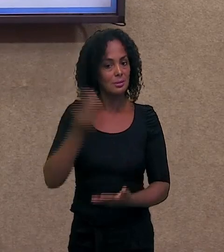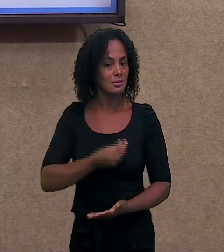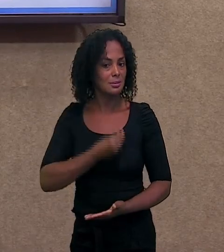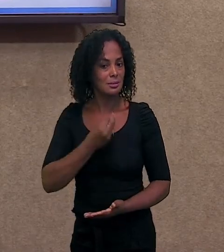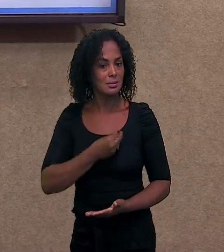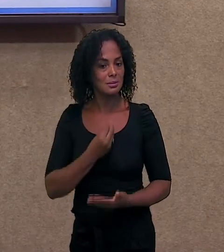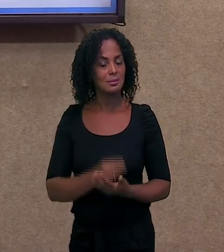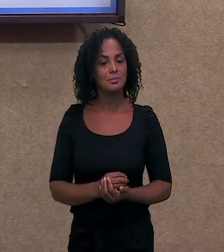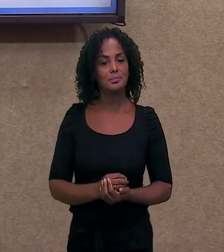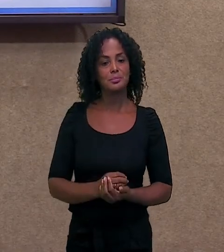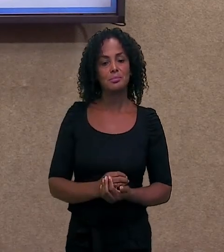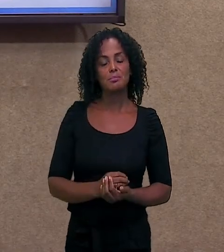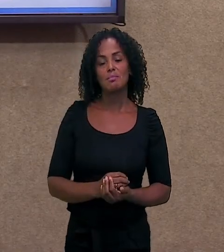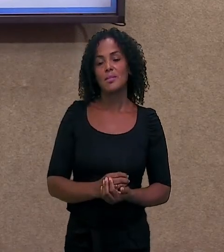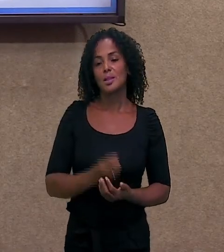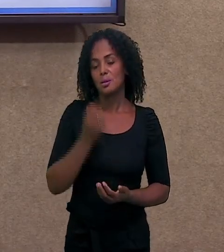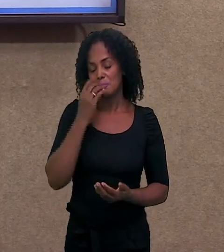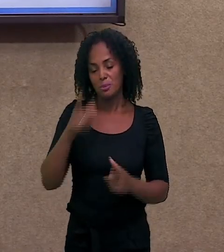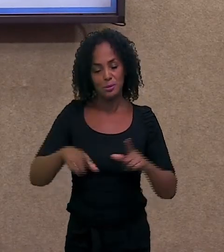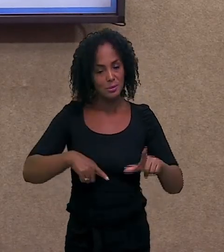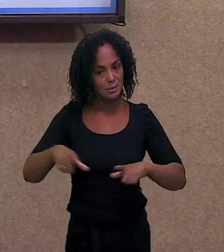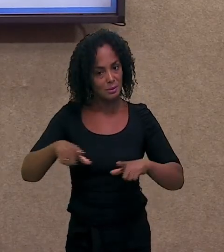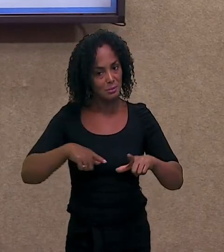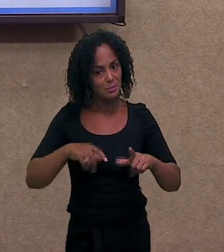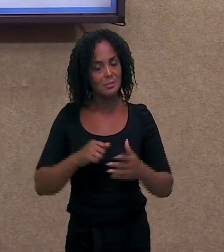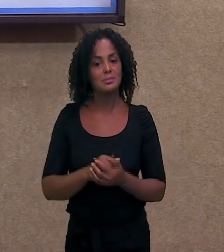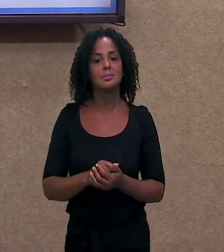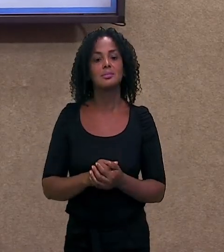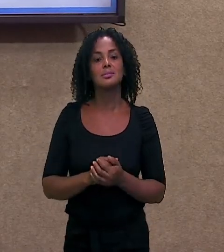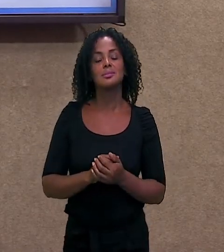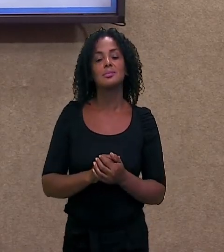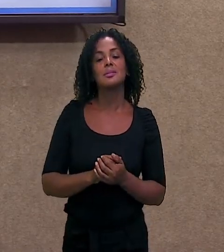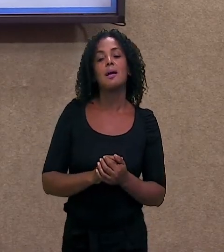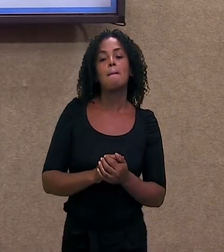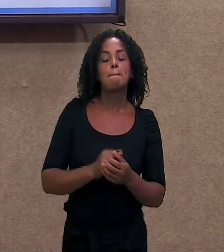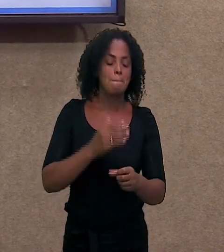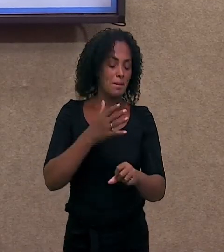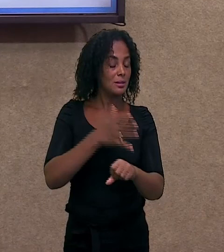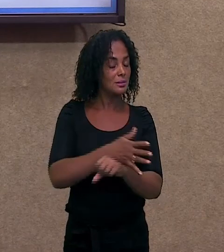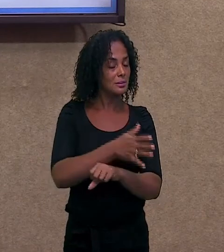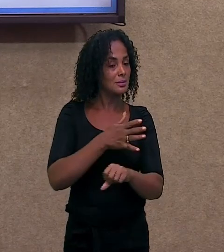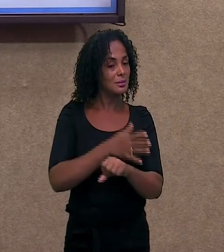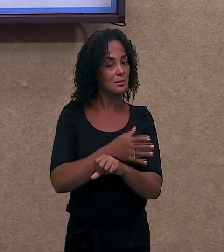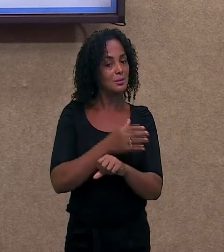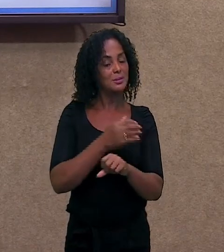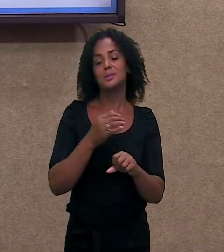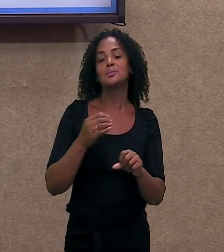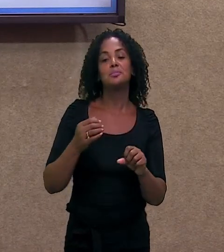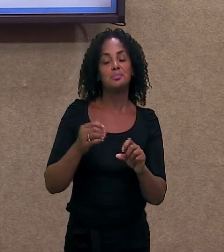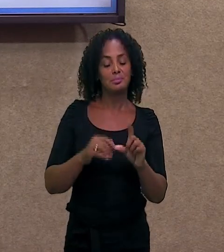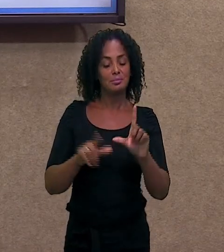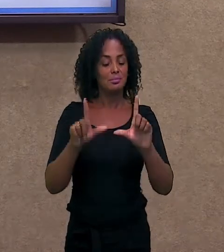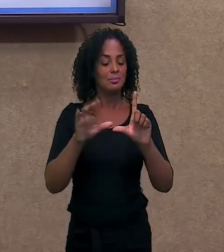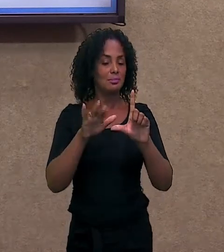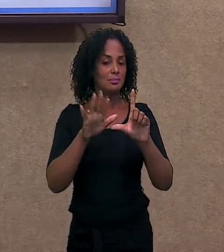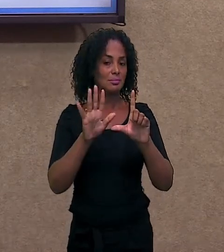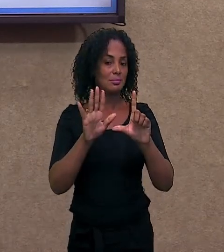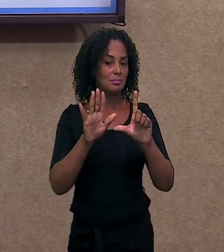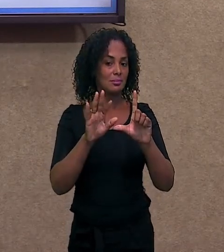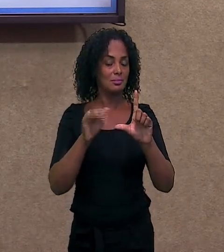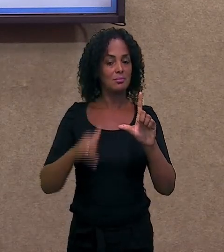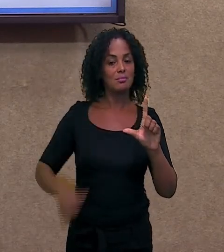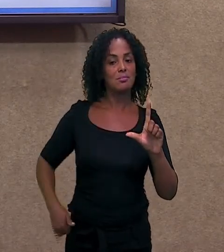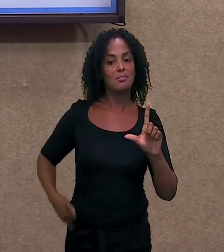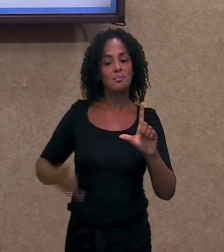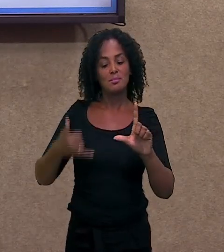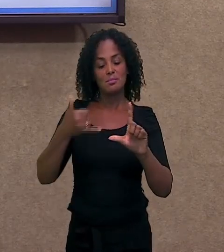vida. Desejo a todos vocês um bom trabalho e para acessar as nossas atividades na plataforma SMED-GV, aponte a